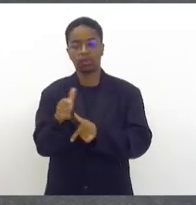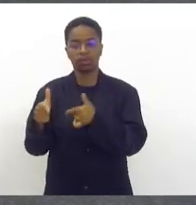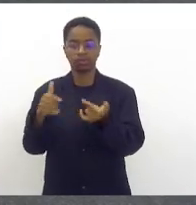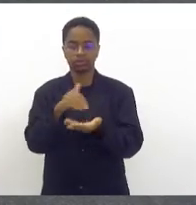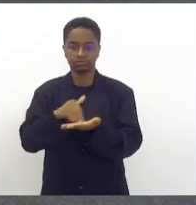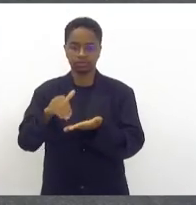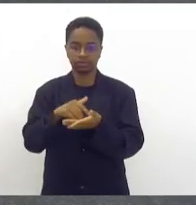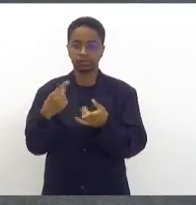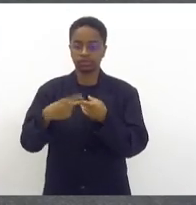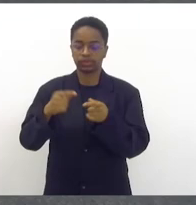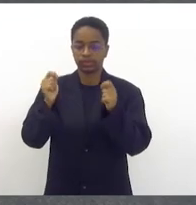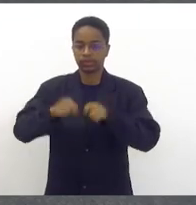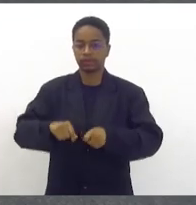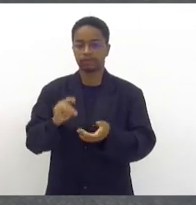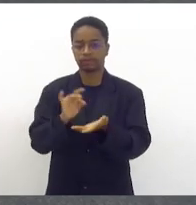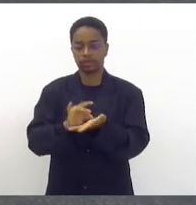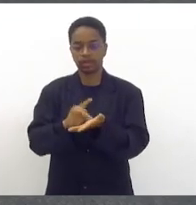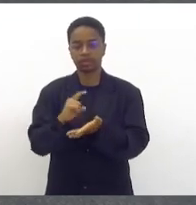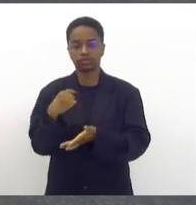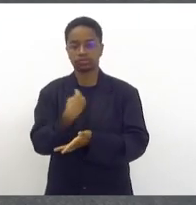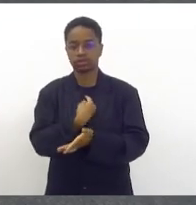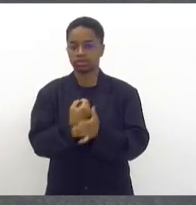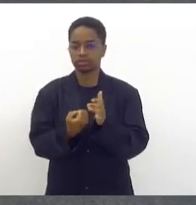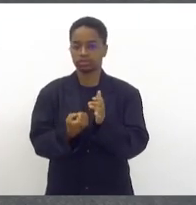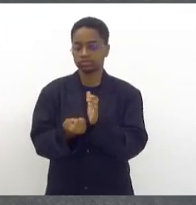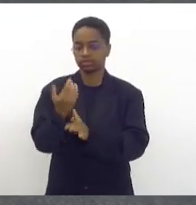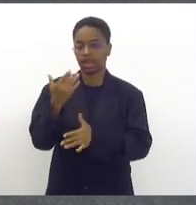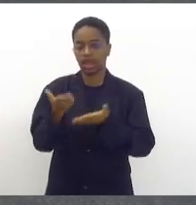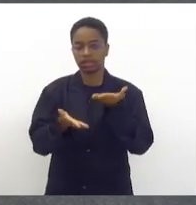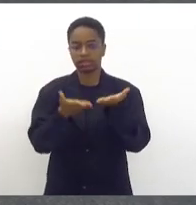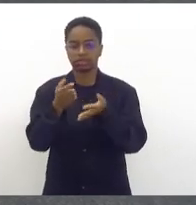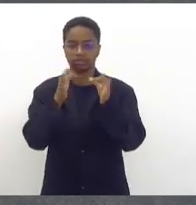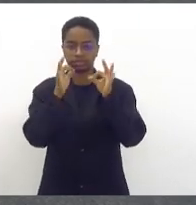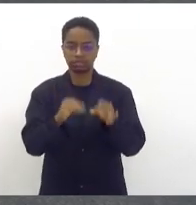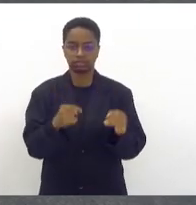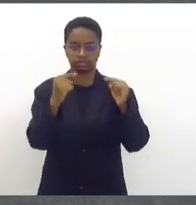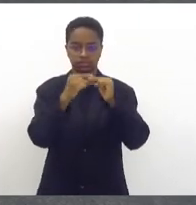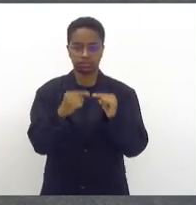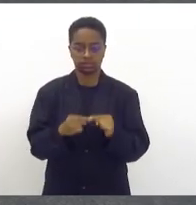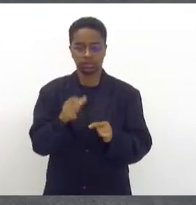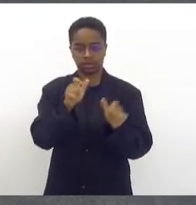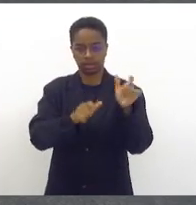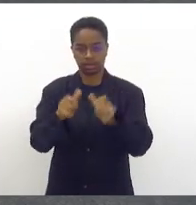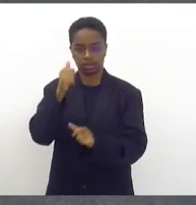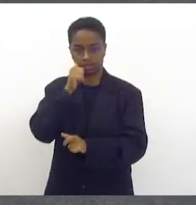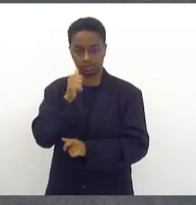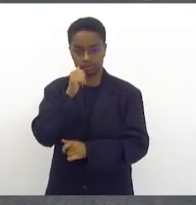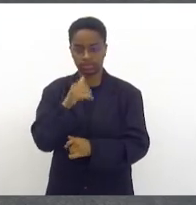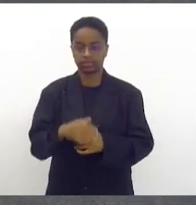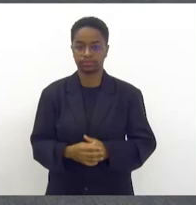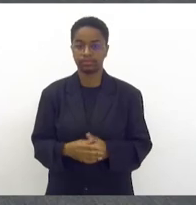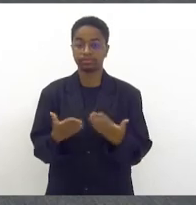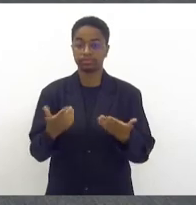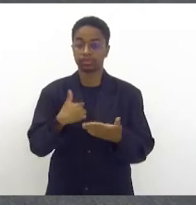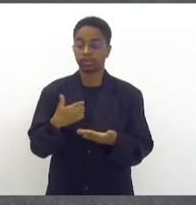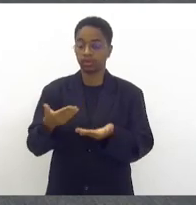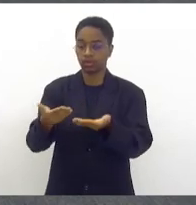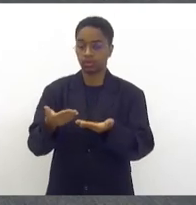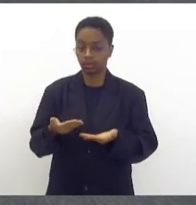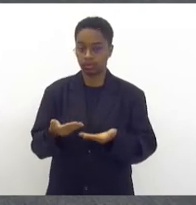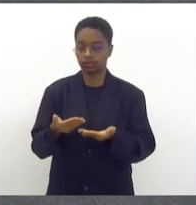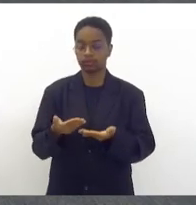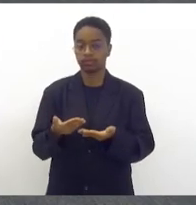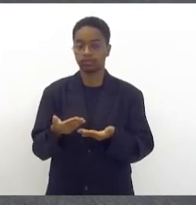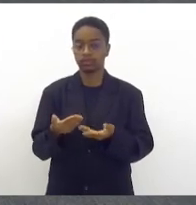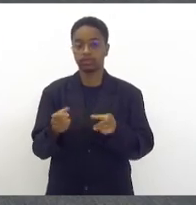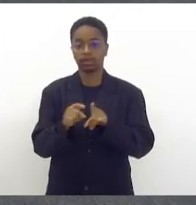para que possa estabelecer o atendimento adequado às nossas mulheres. Então, fica aqui o convite, senhor presidente. Então,